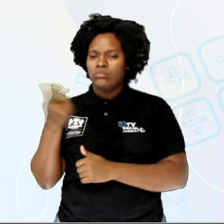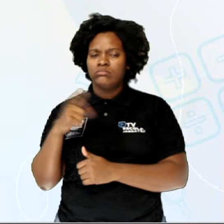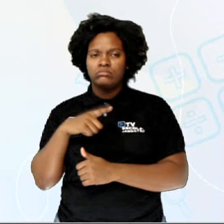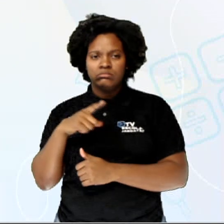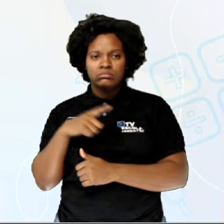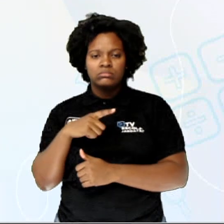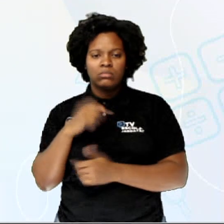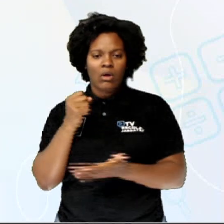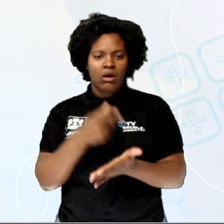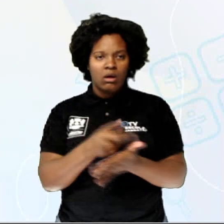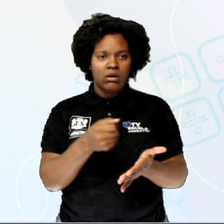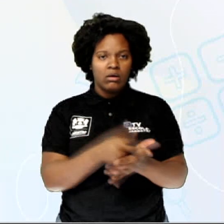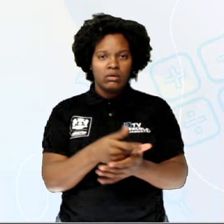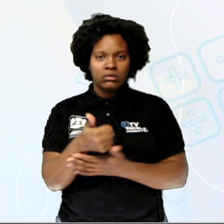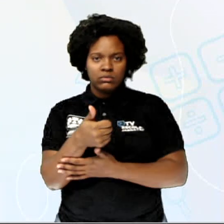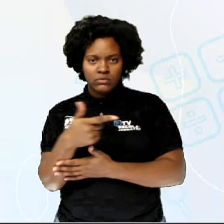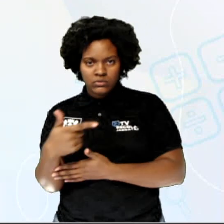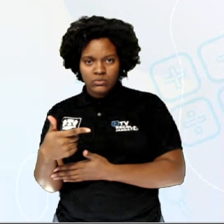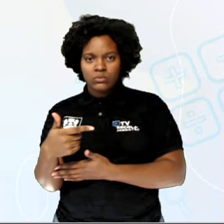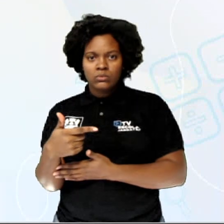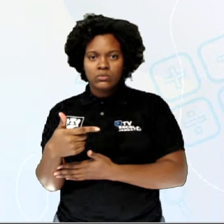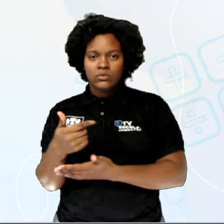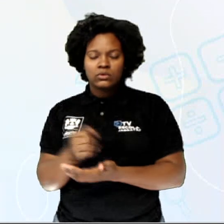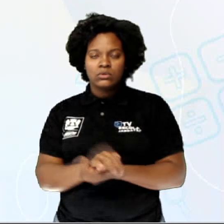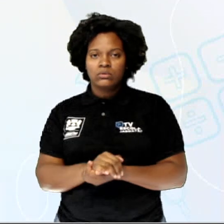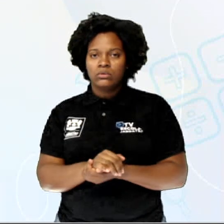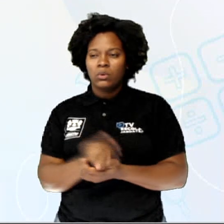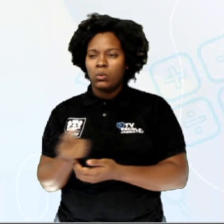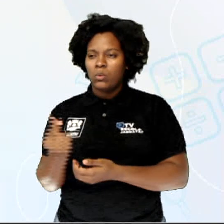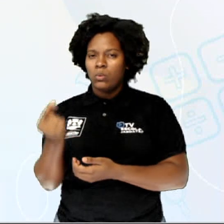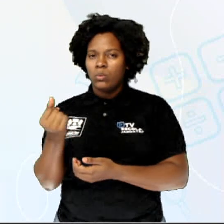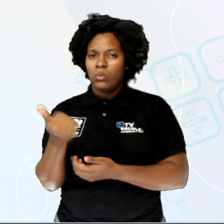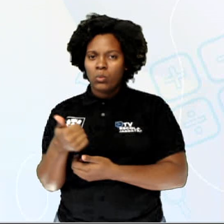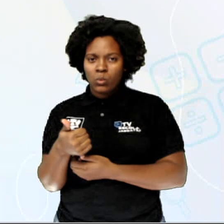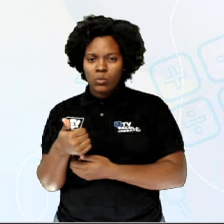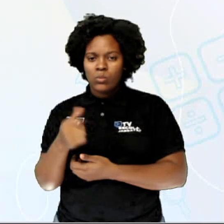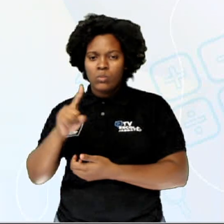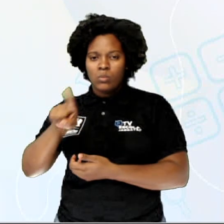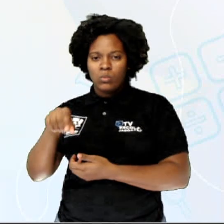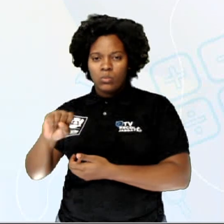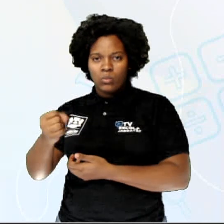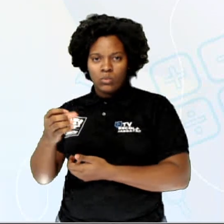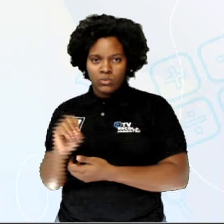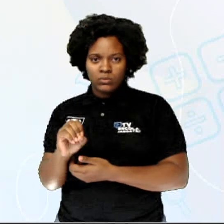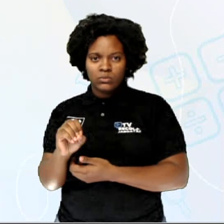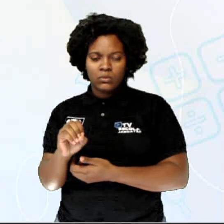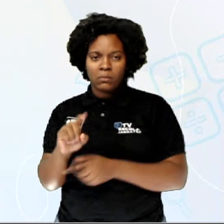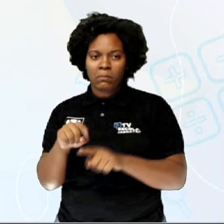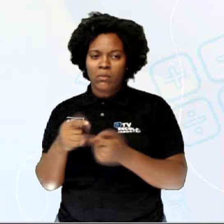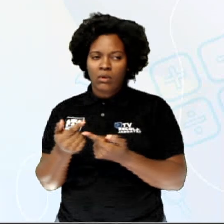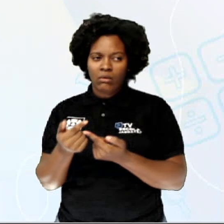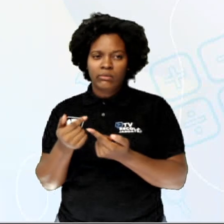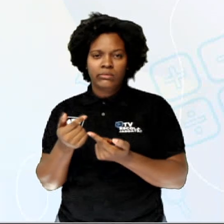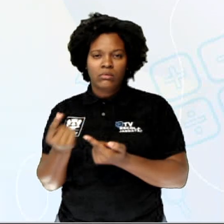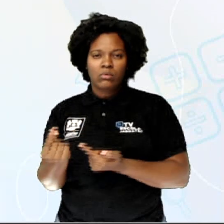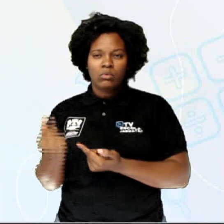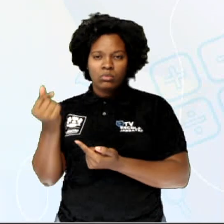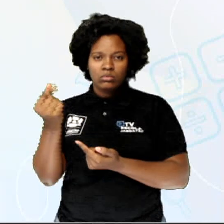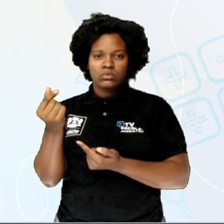de 3. Mas a gente pode até fazer de uma maneira diferente. Ó. Se eu pegar aqui as 90 toneladas e dividir por 15